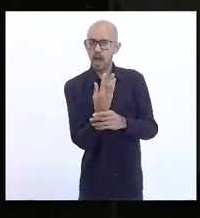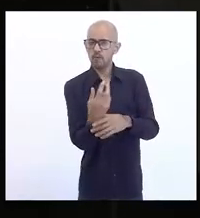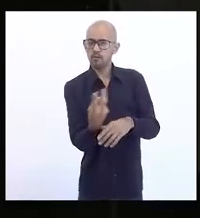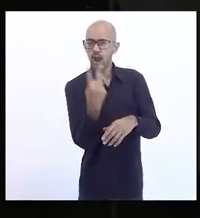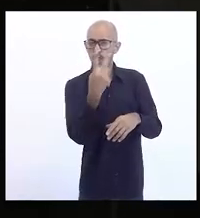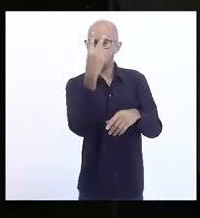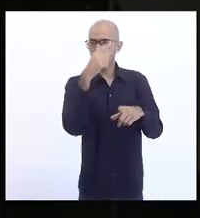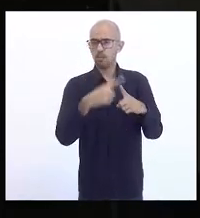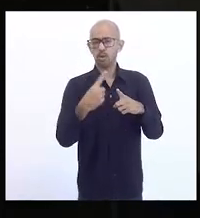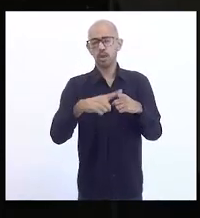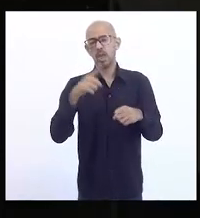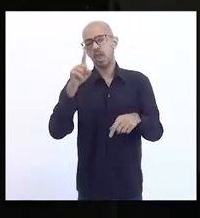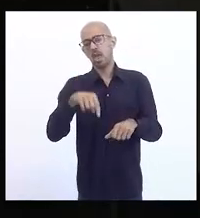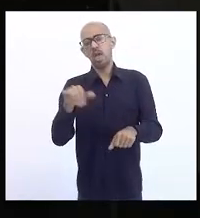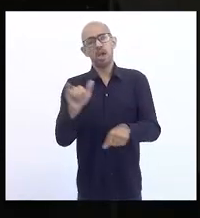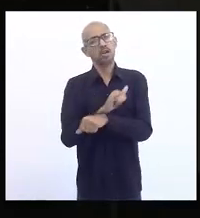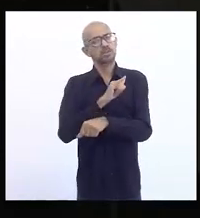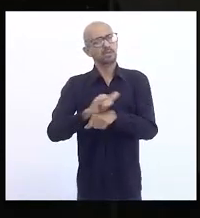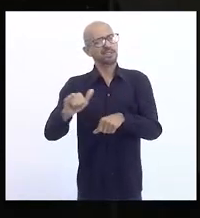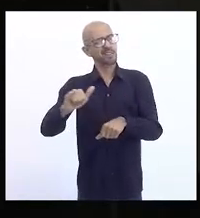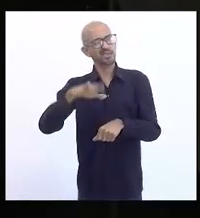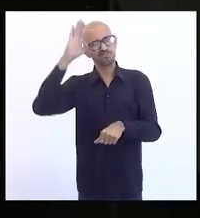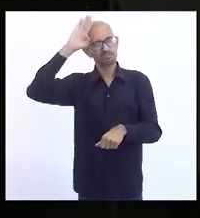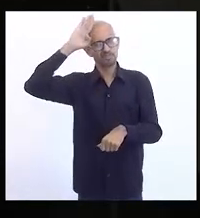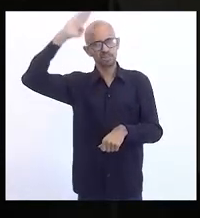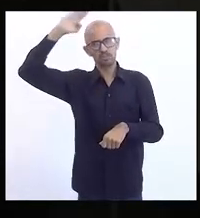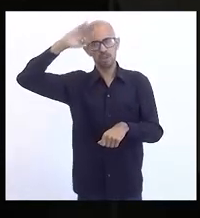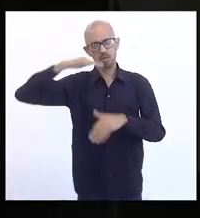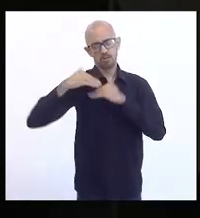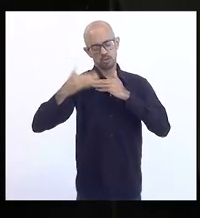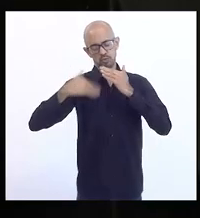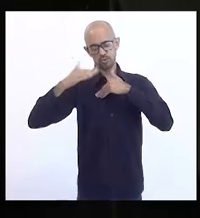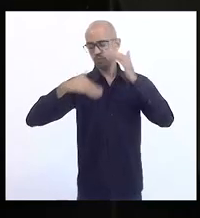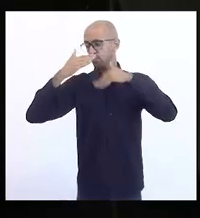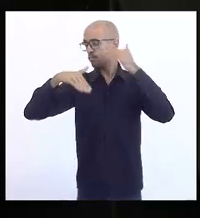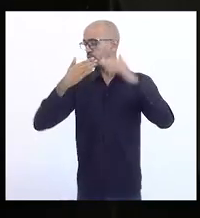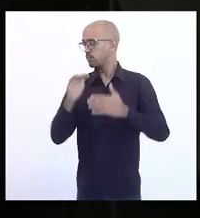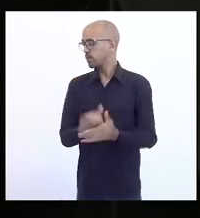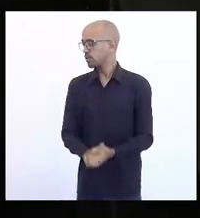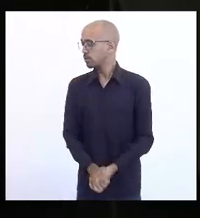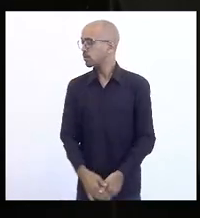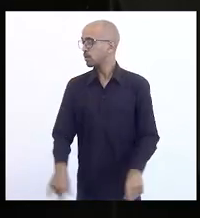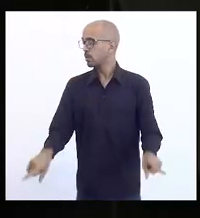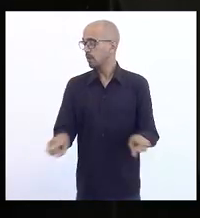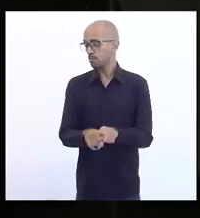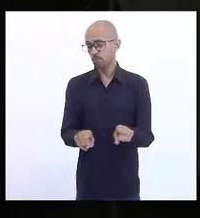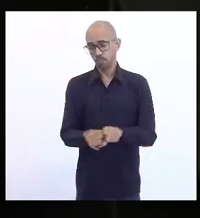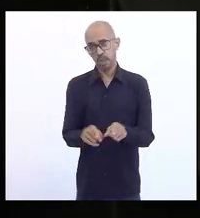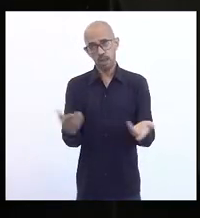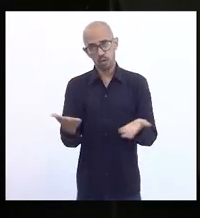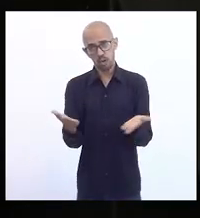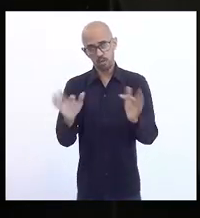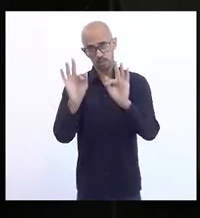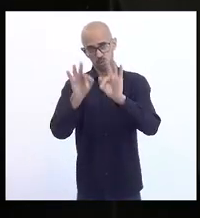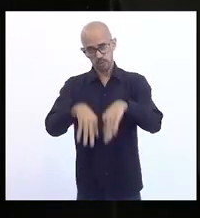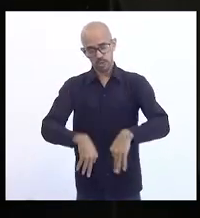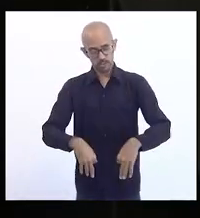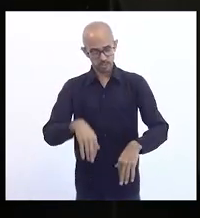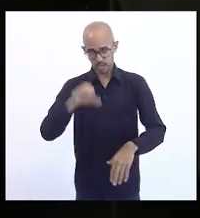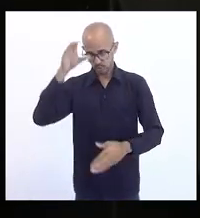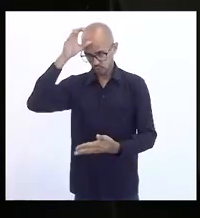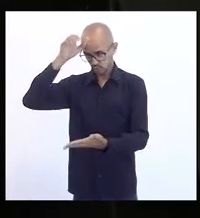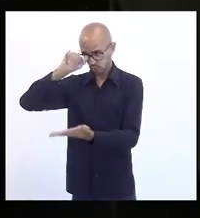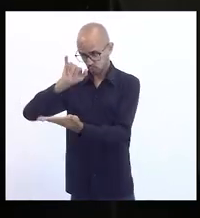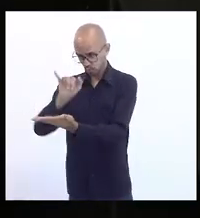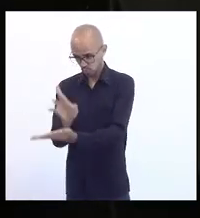a chave, isso é o pulo do gato para a agenda do desenvolvimento. E para concluir, deputada Tiaju, eu quero também